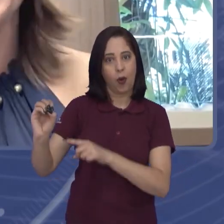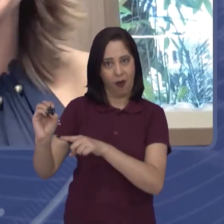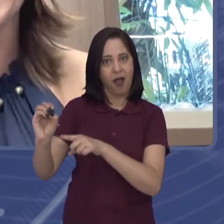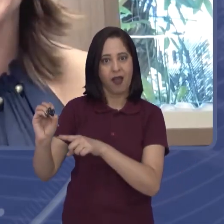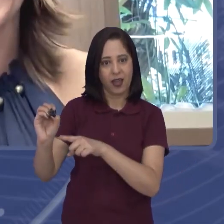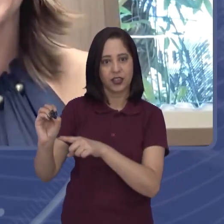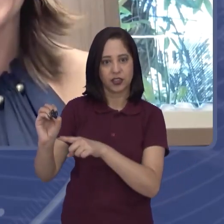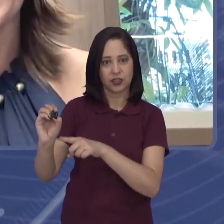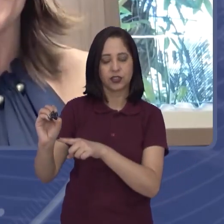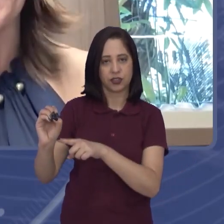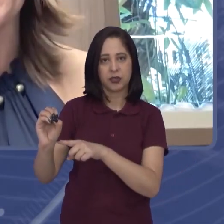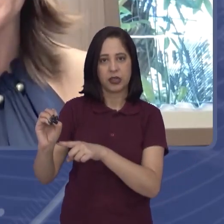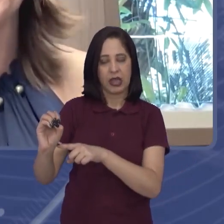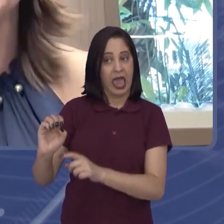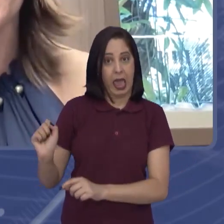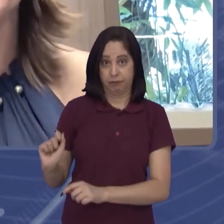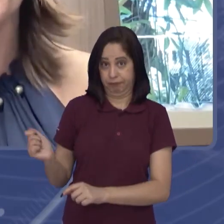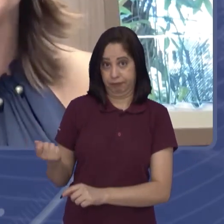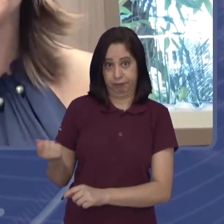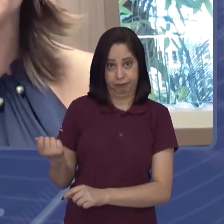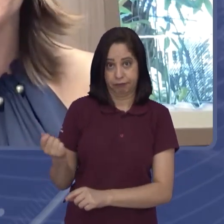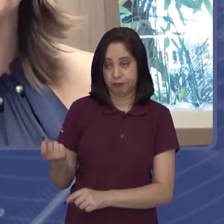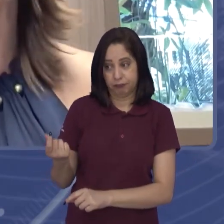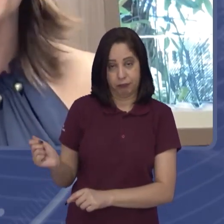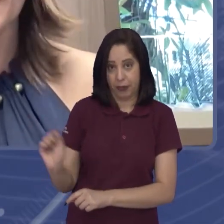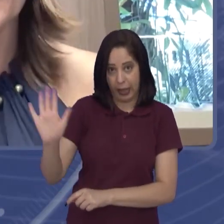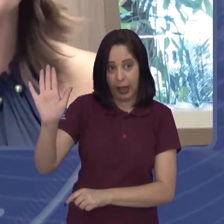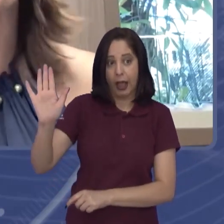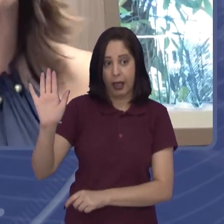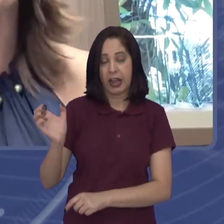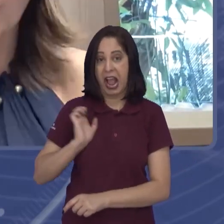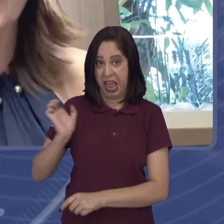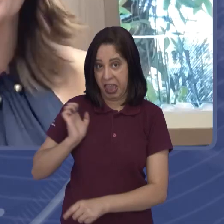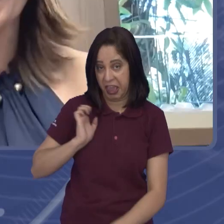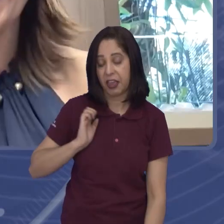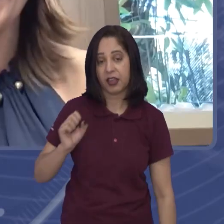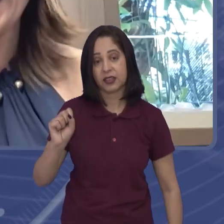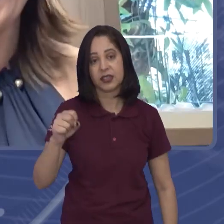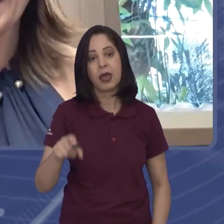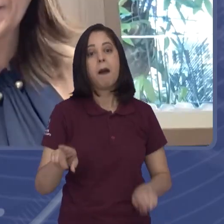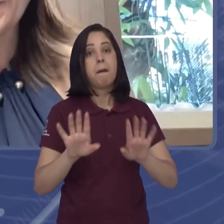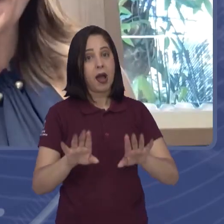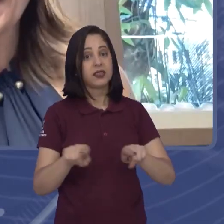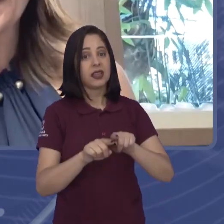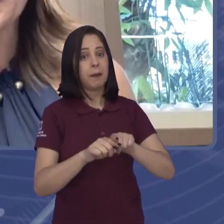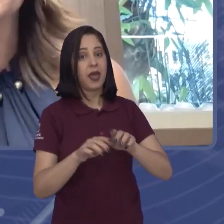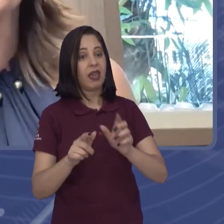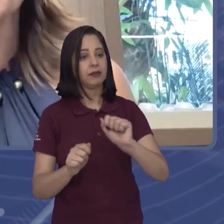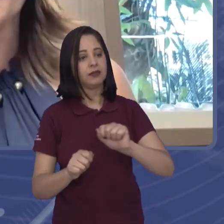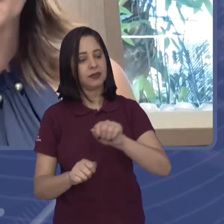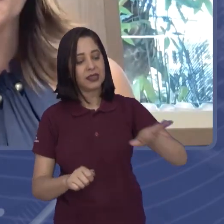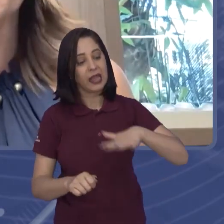região nobre, a mais nobre da cidade, que está mais cara, né? Não, a gente tem outros locais da cidade